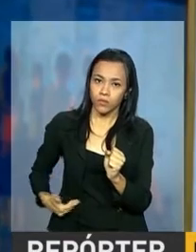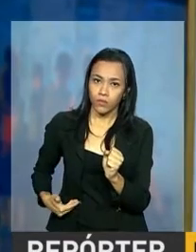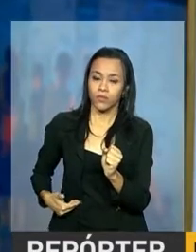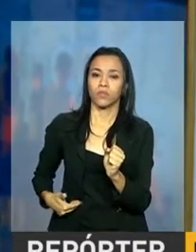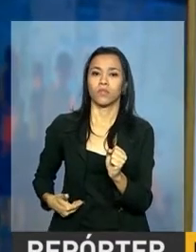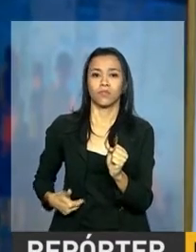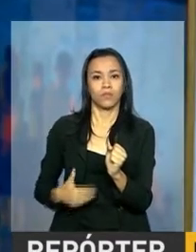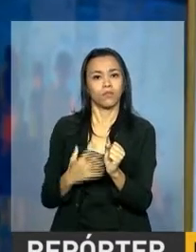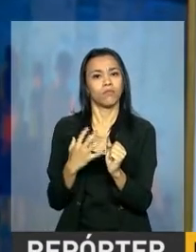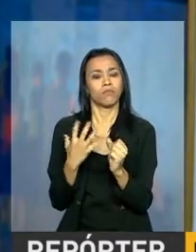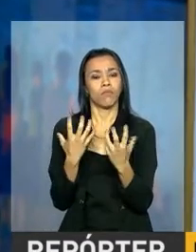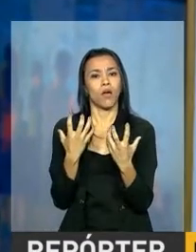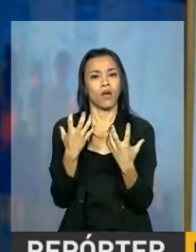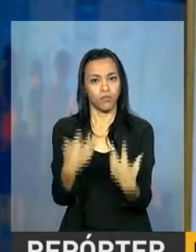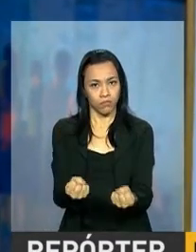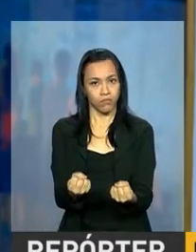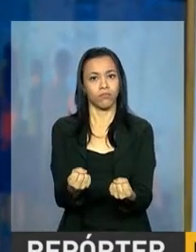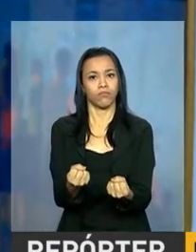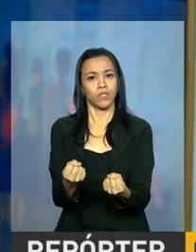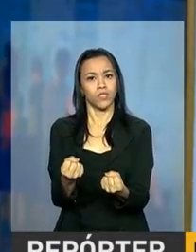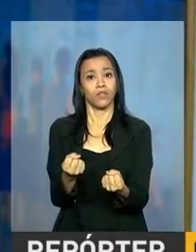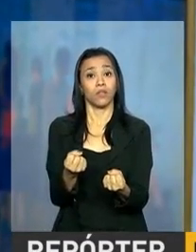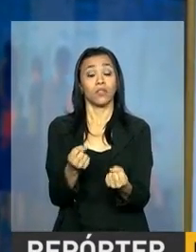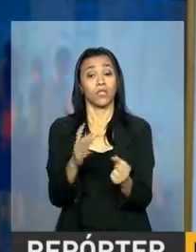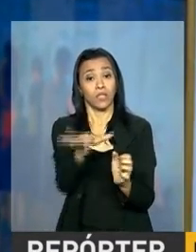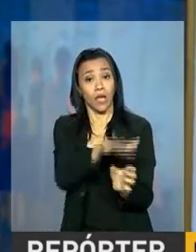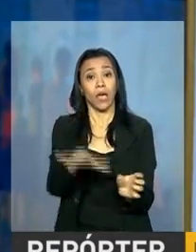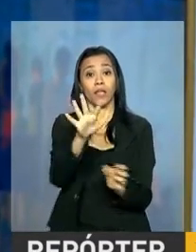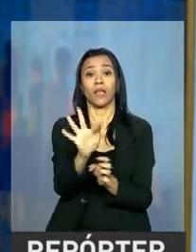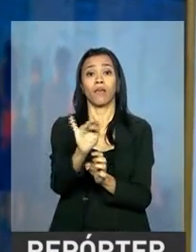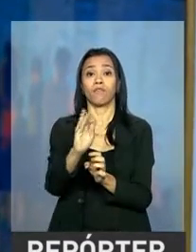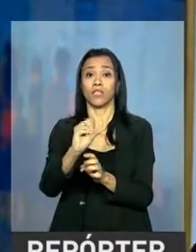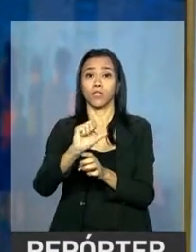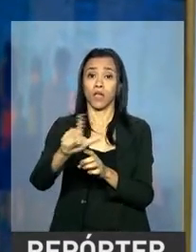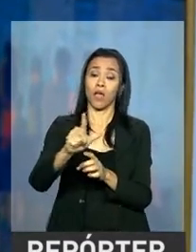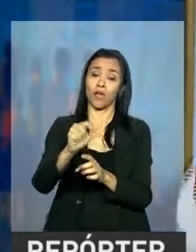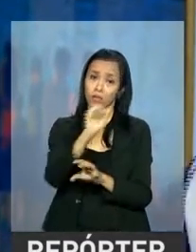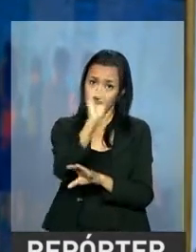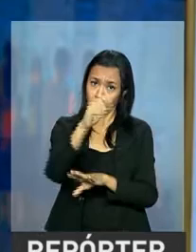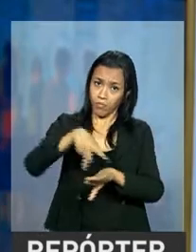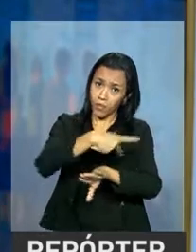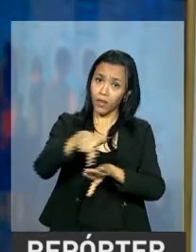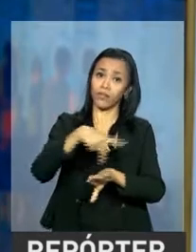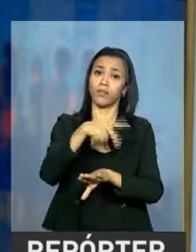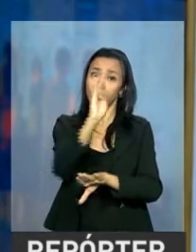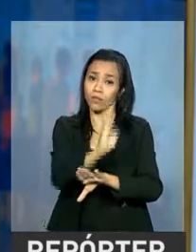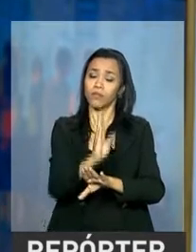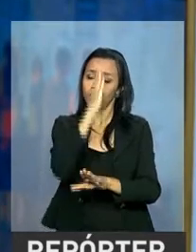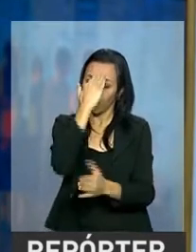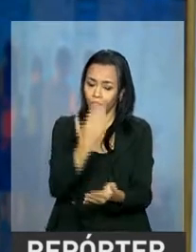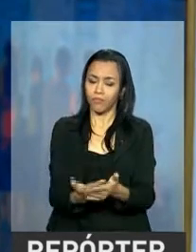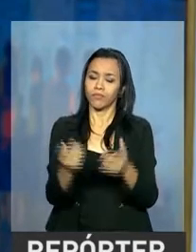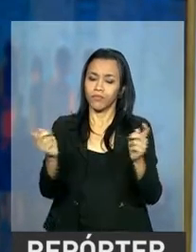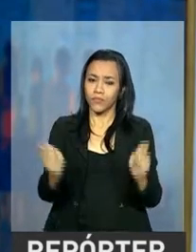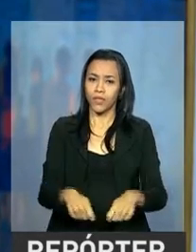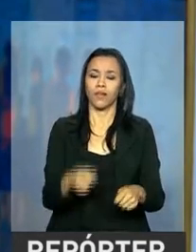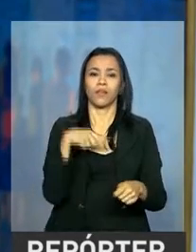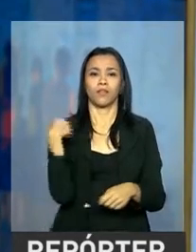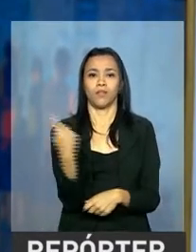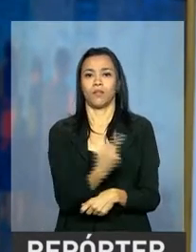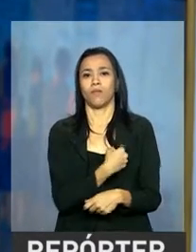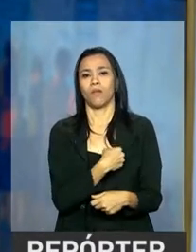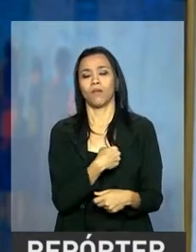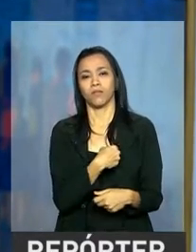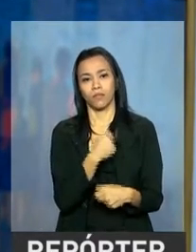da situação fiscal do país e que é o brasil pode ter confiança de que a nós de fato